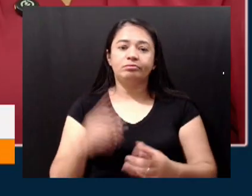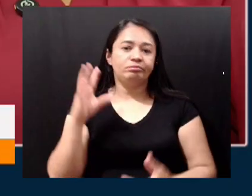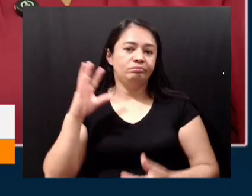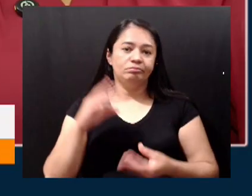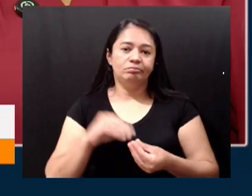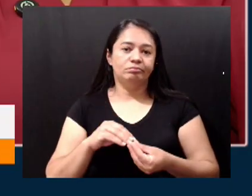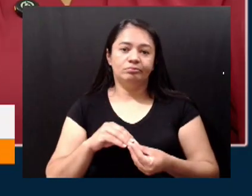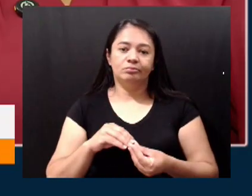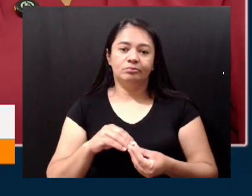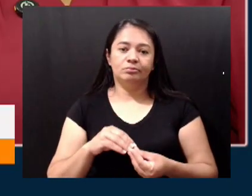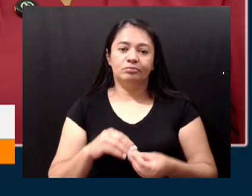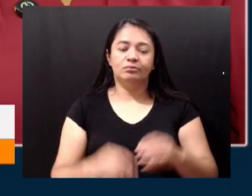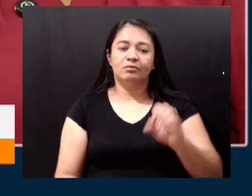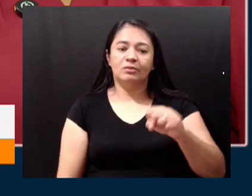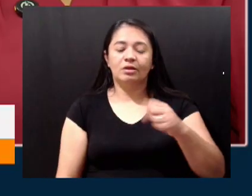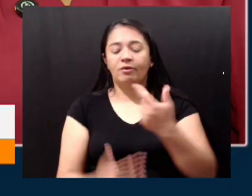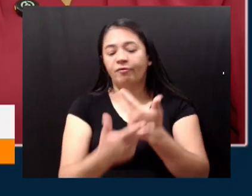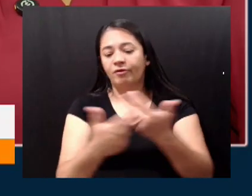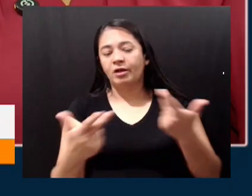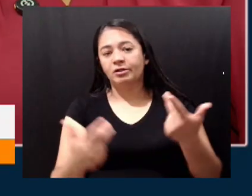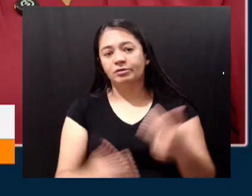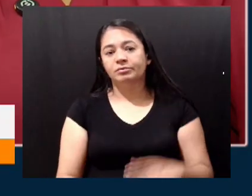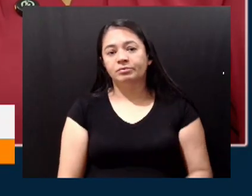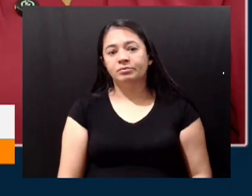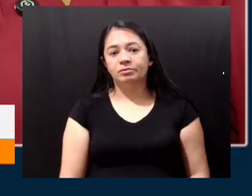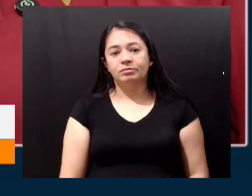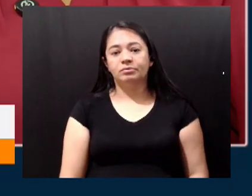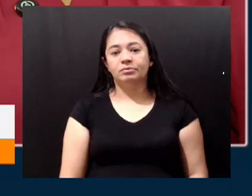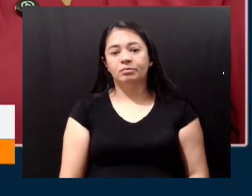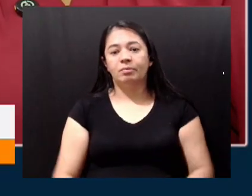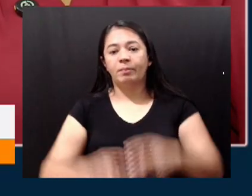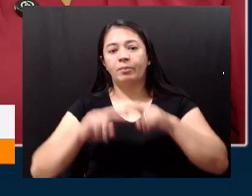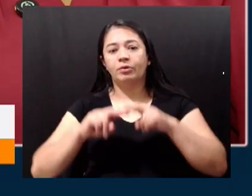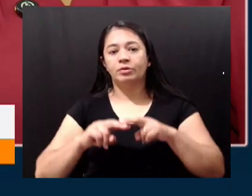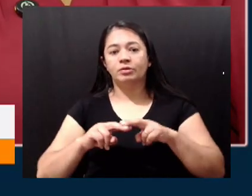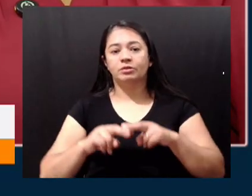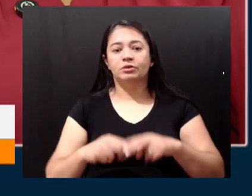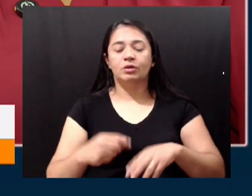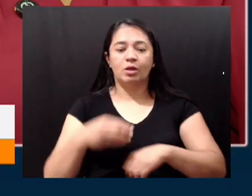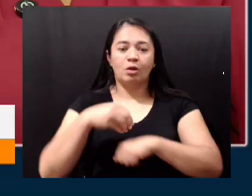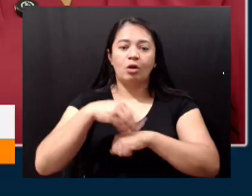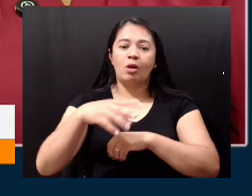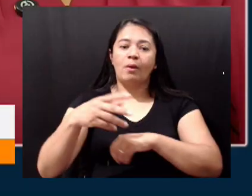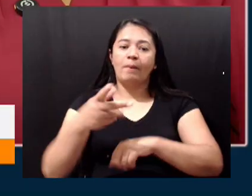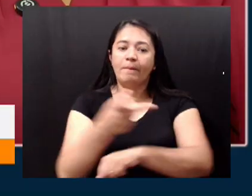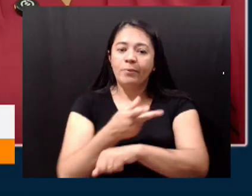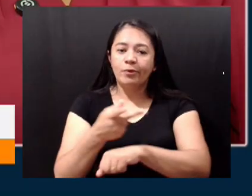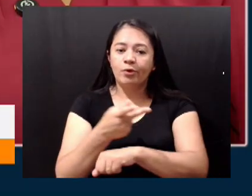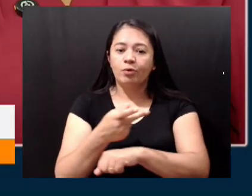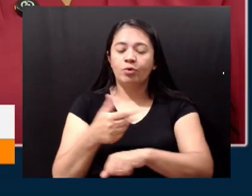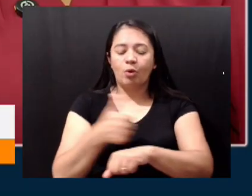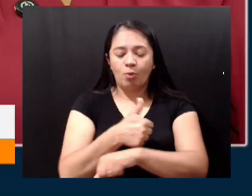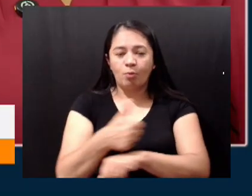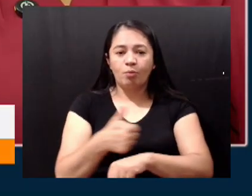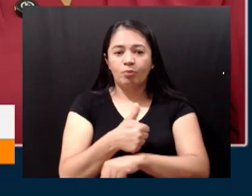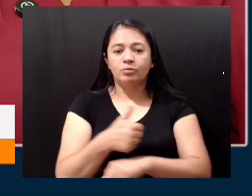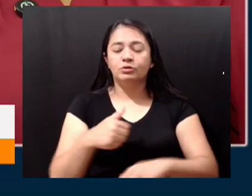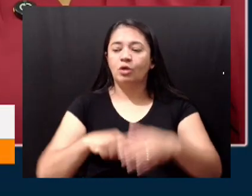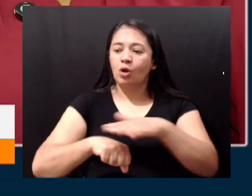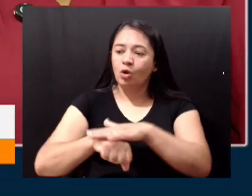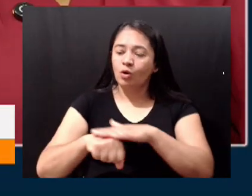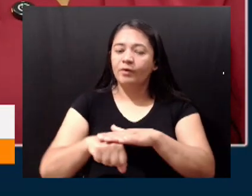sim diversas situações e por isso eu recomendo, procure o profissional, converse, claro, o médico prescreveu